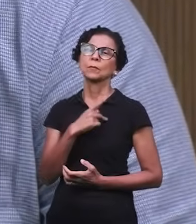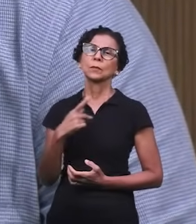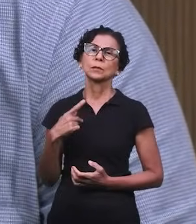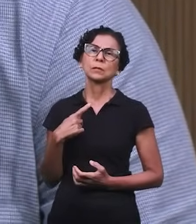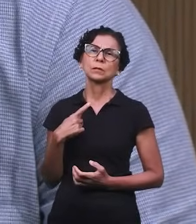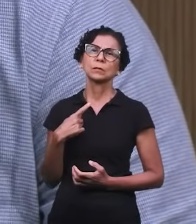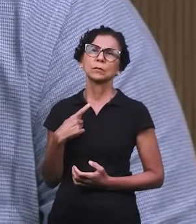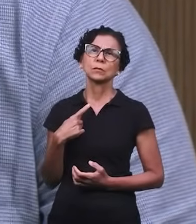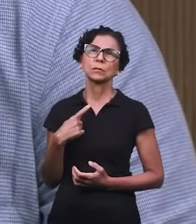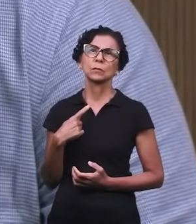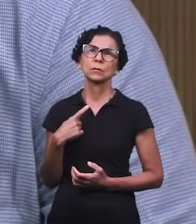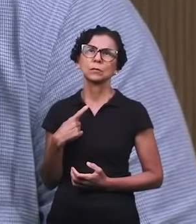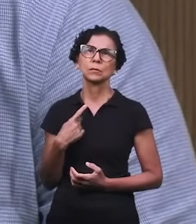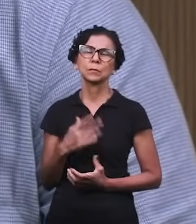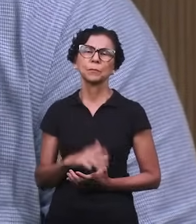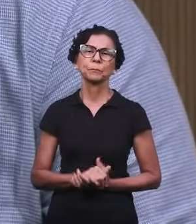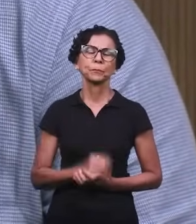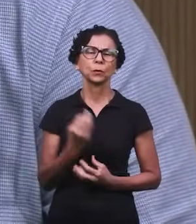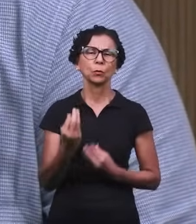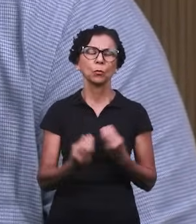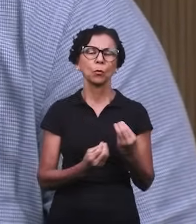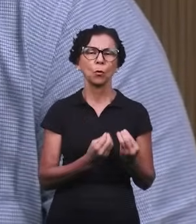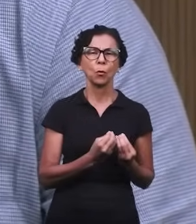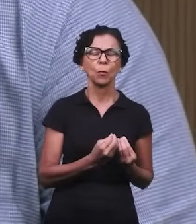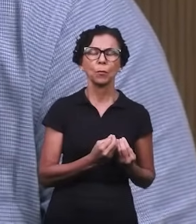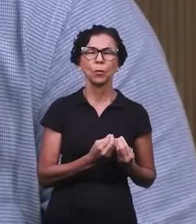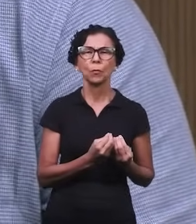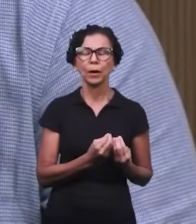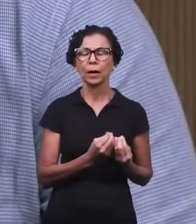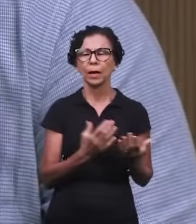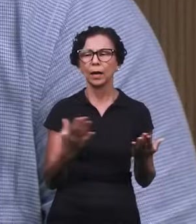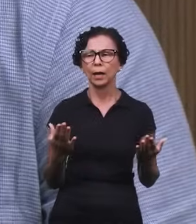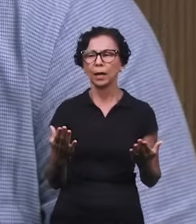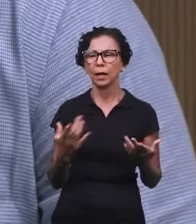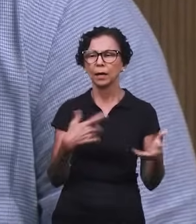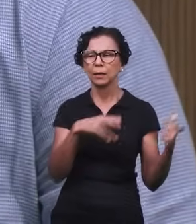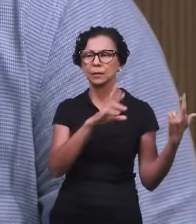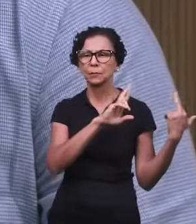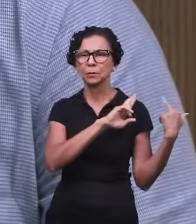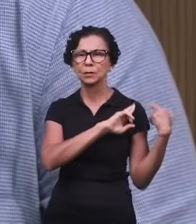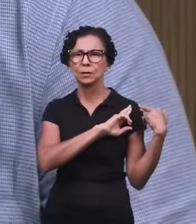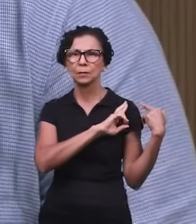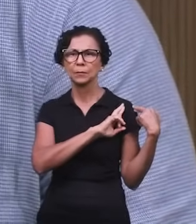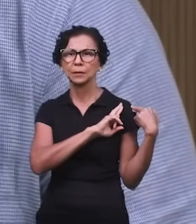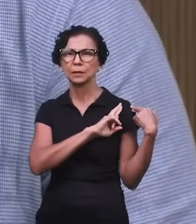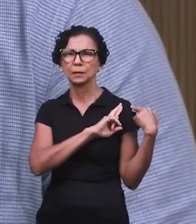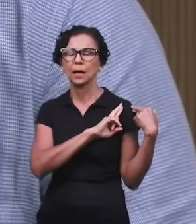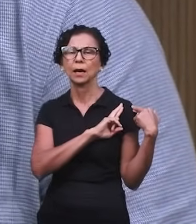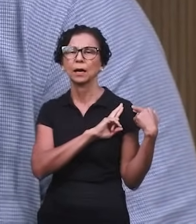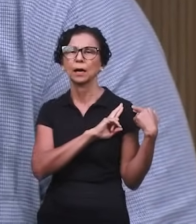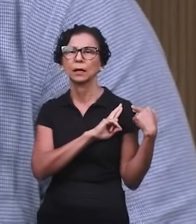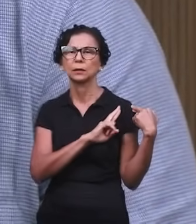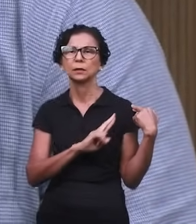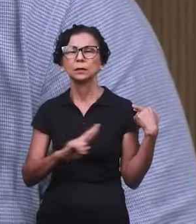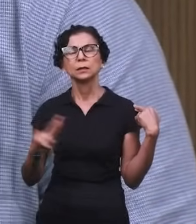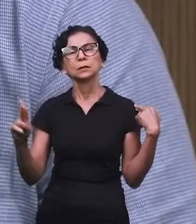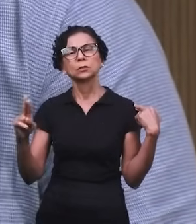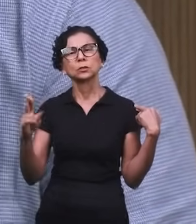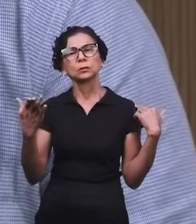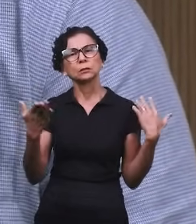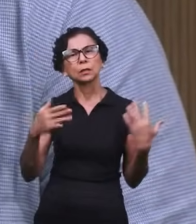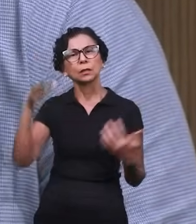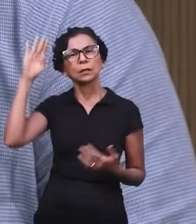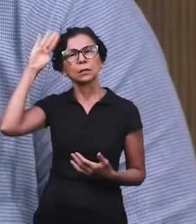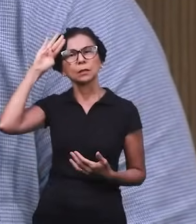conciliar as nossas atividades acadêmicas, as nossas responsabilidades sem ter algum prejuízo espiritual com isso.